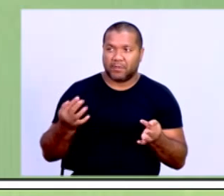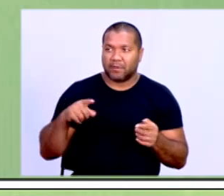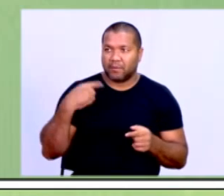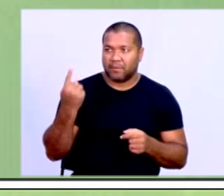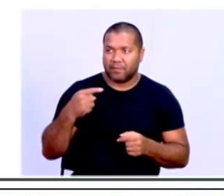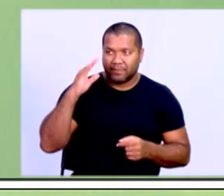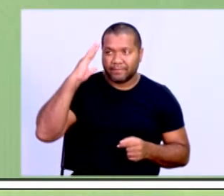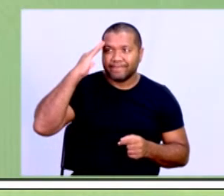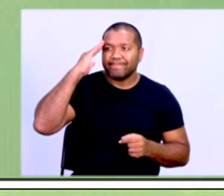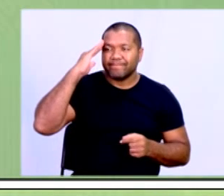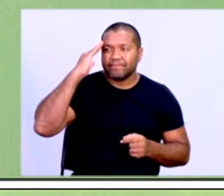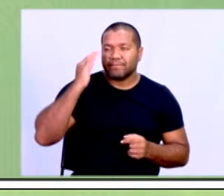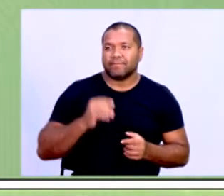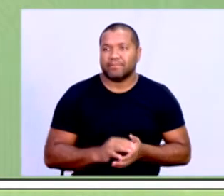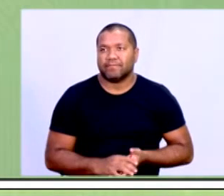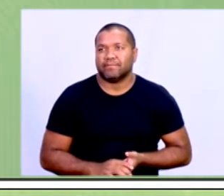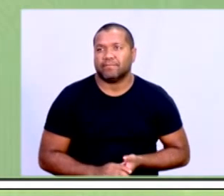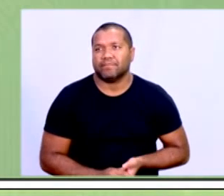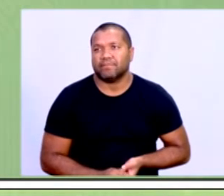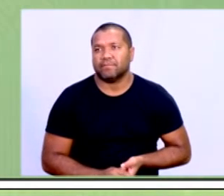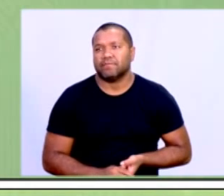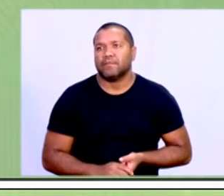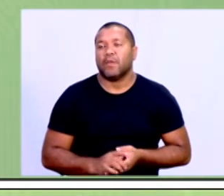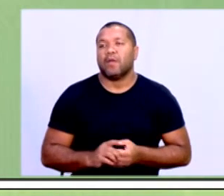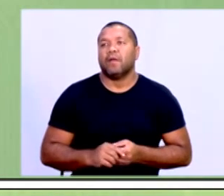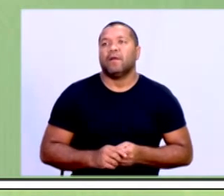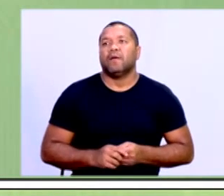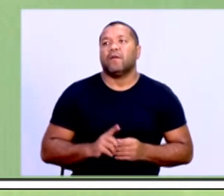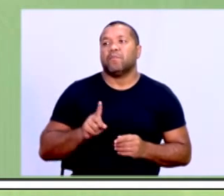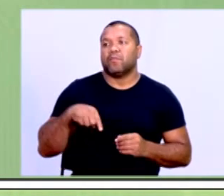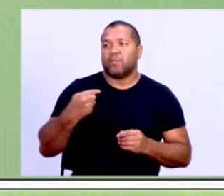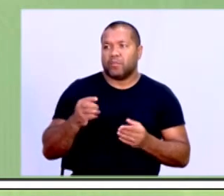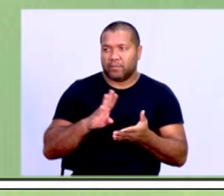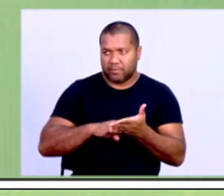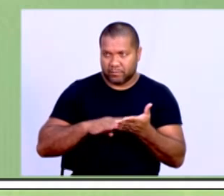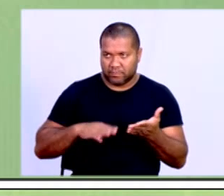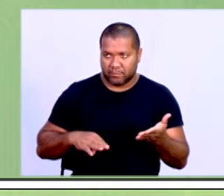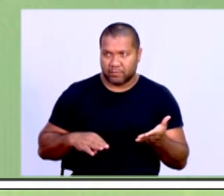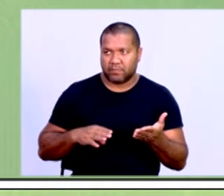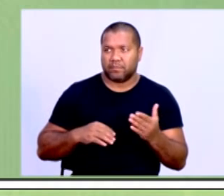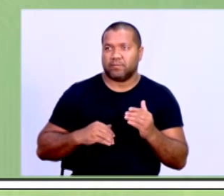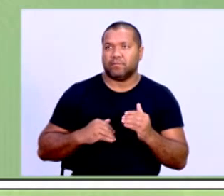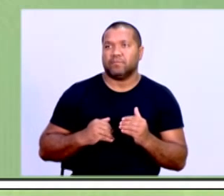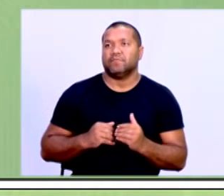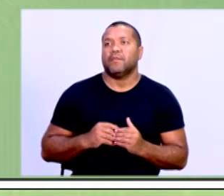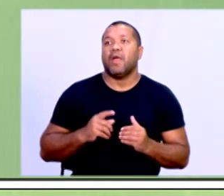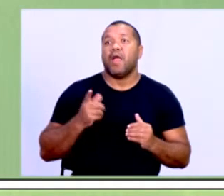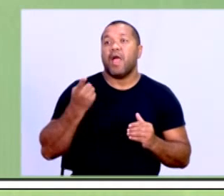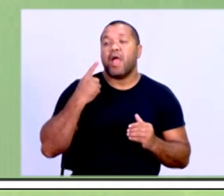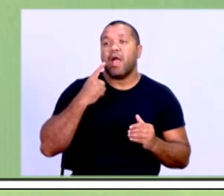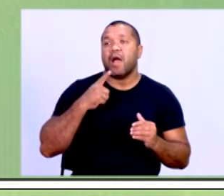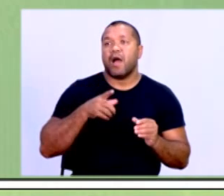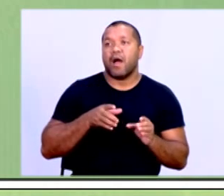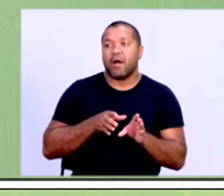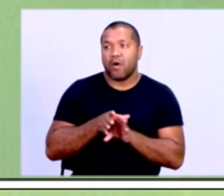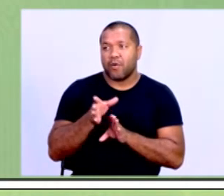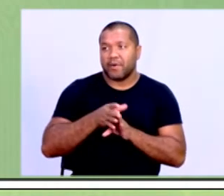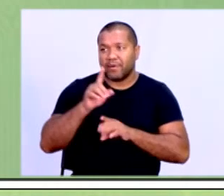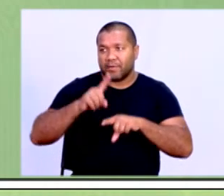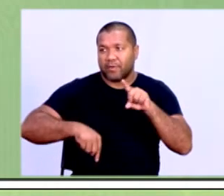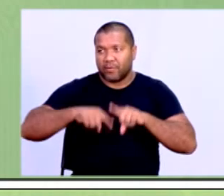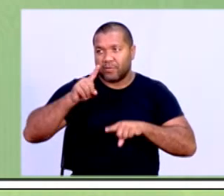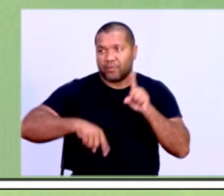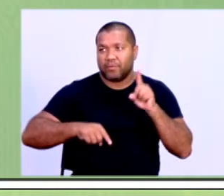poder entender aí. Próxima metodologia de desenvolvimento é a orientada a